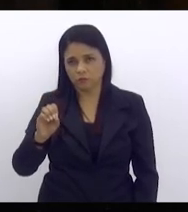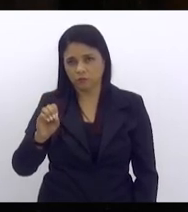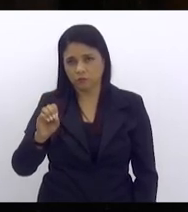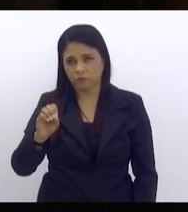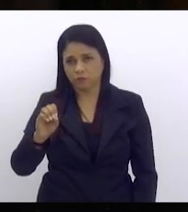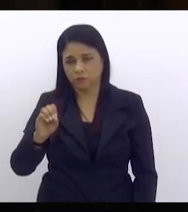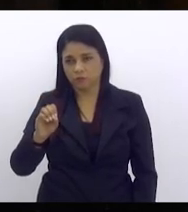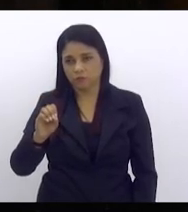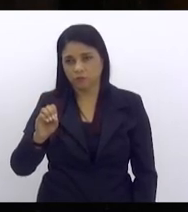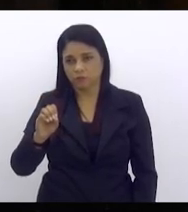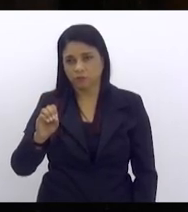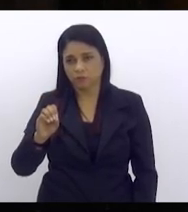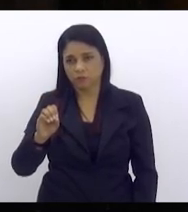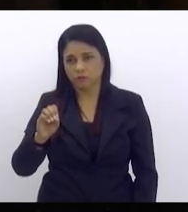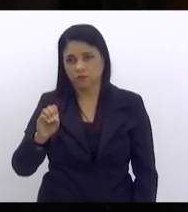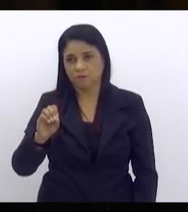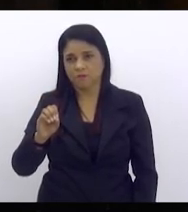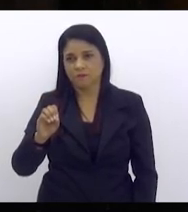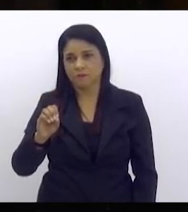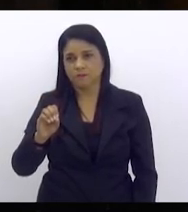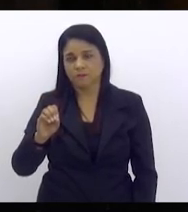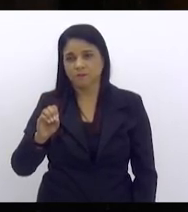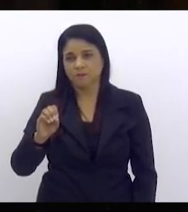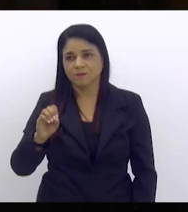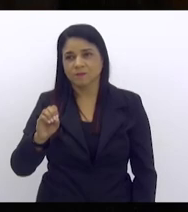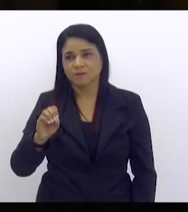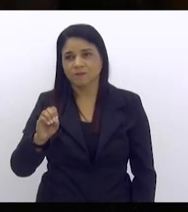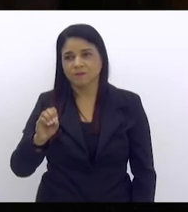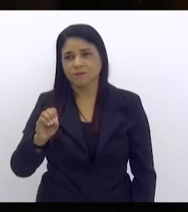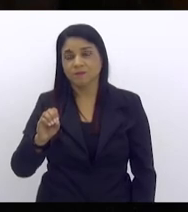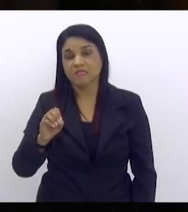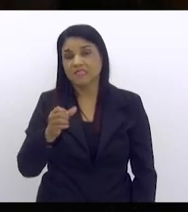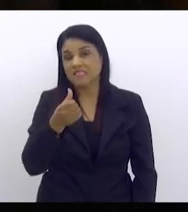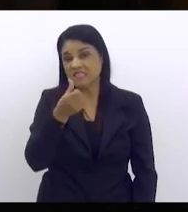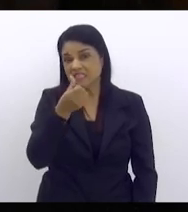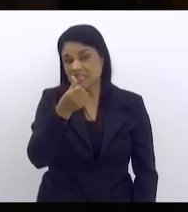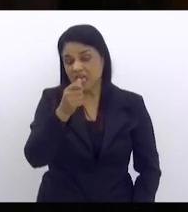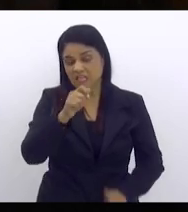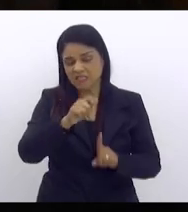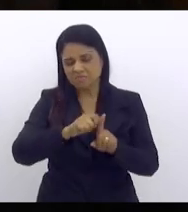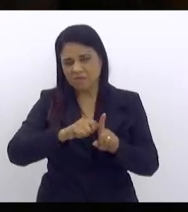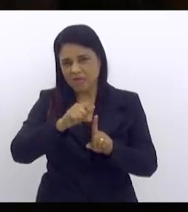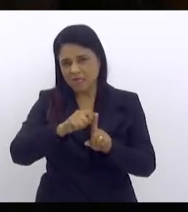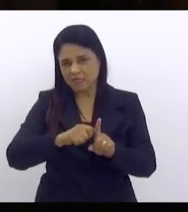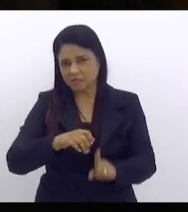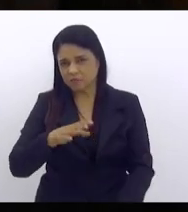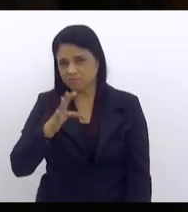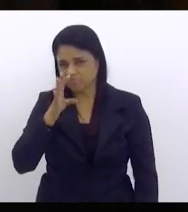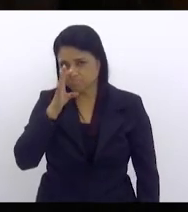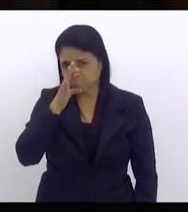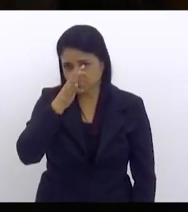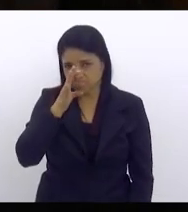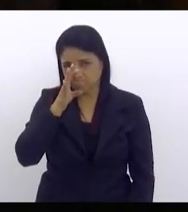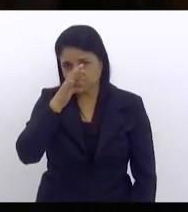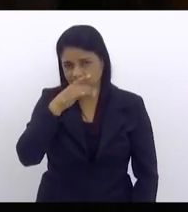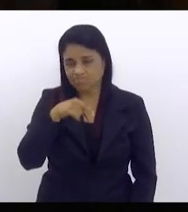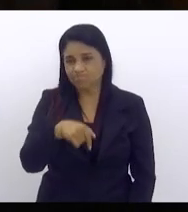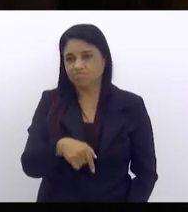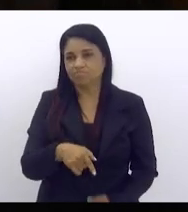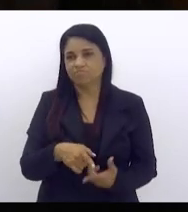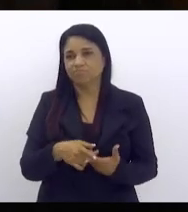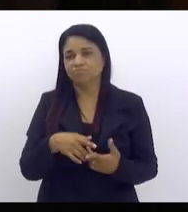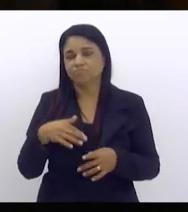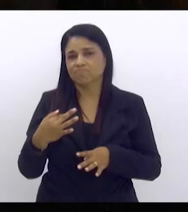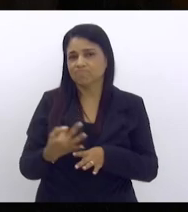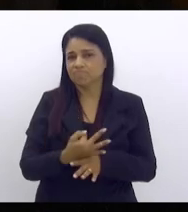Nós resistimos mais de 6 meses, porque tínhamos uma posição clara